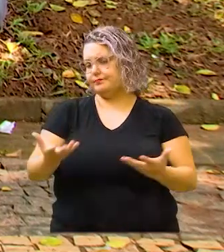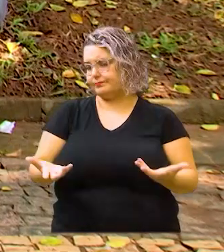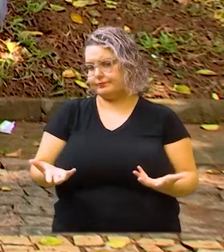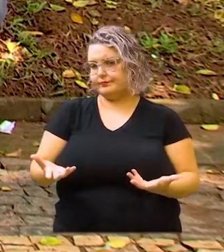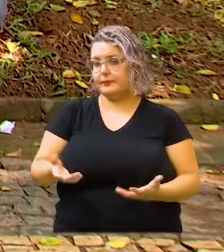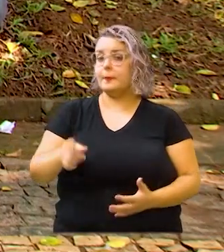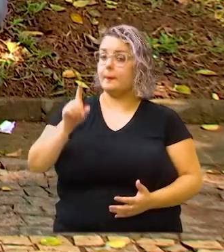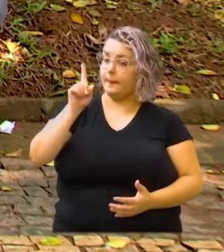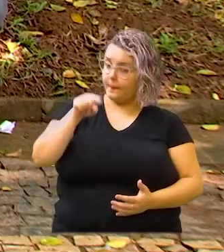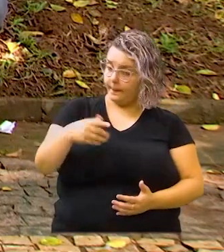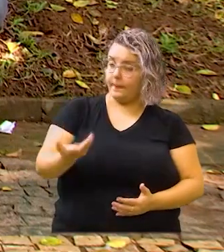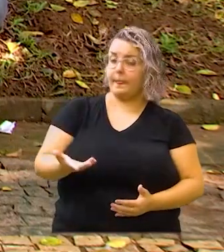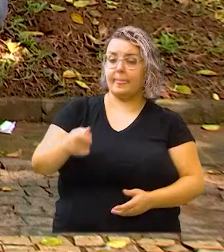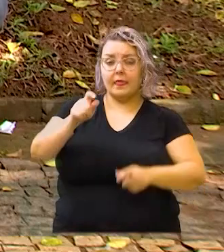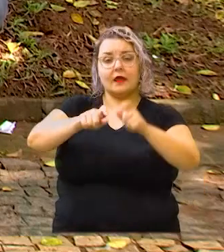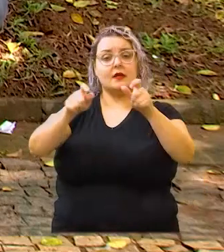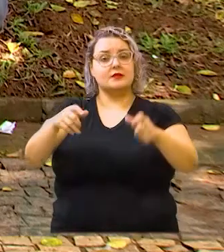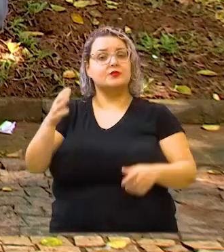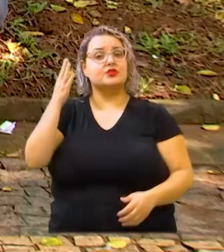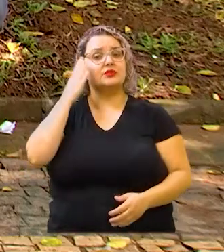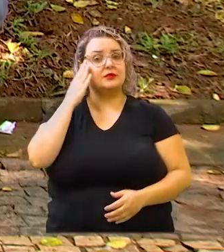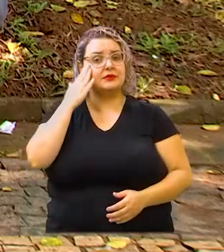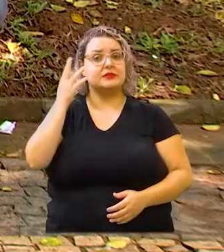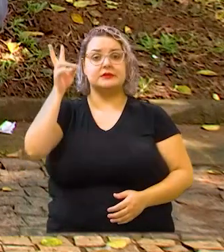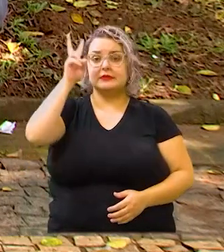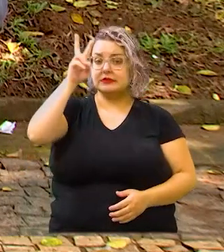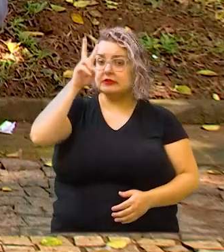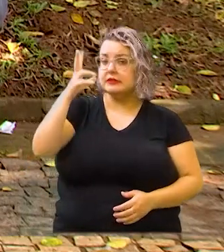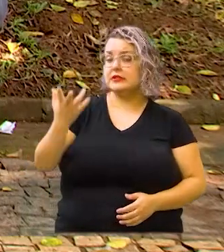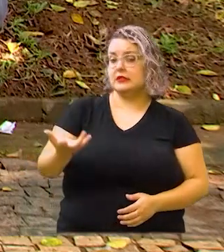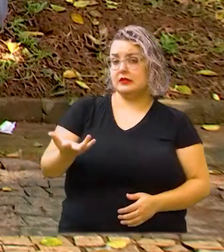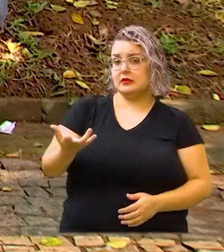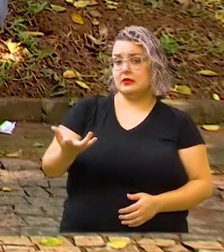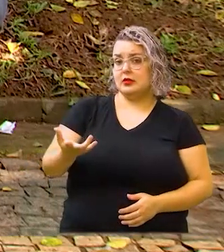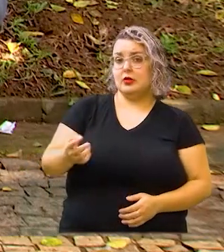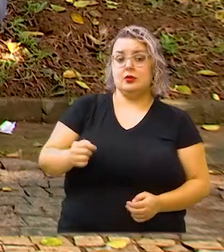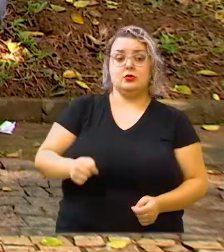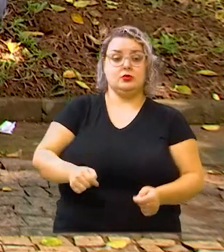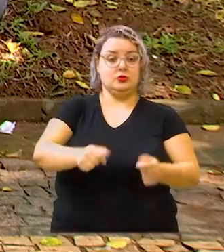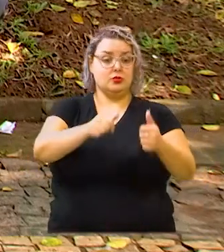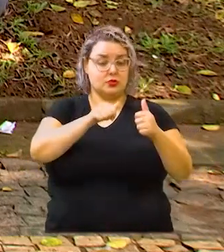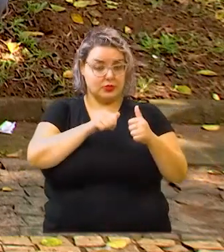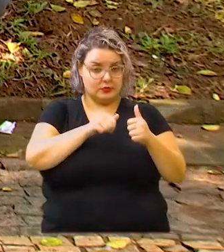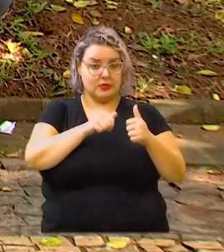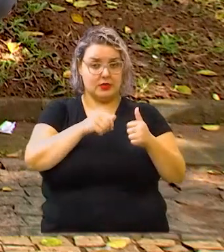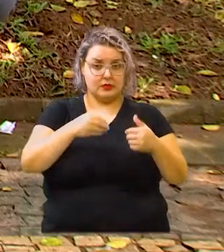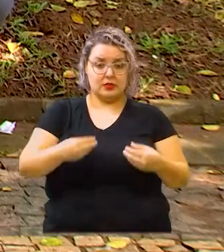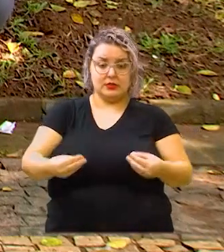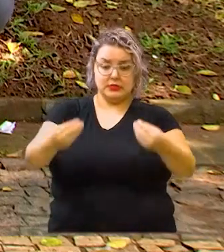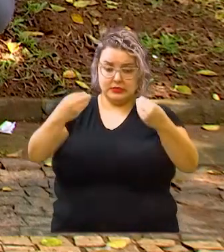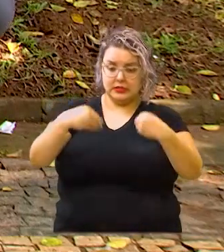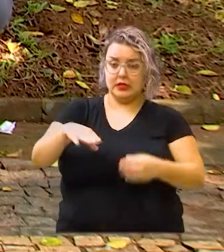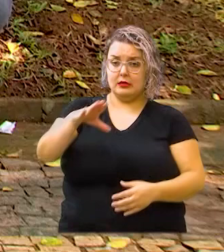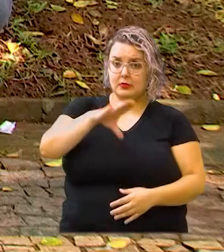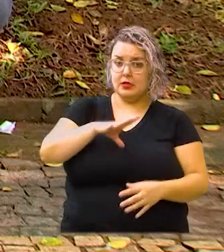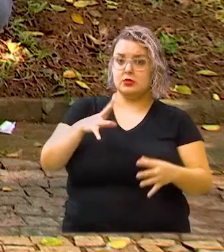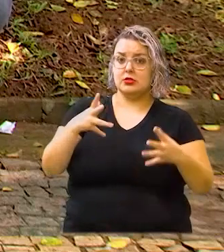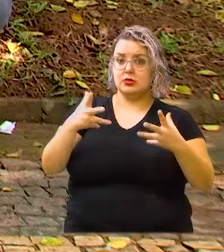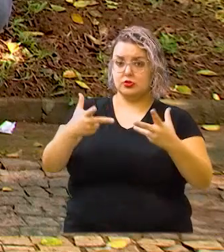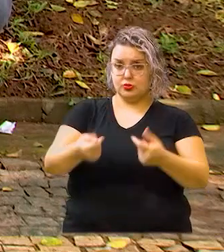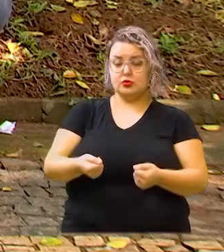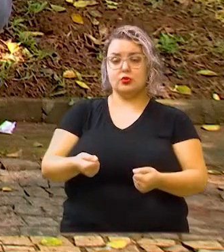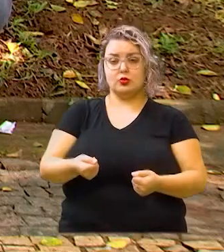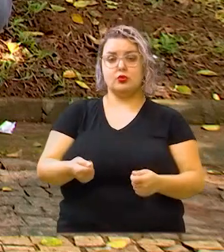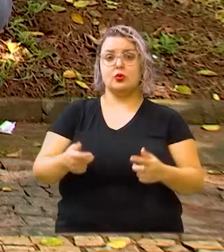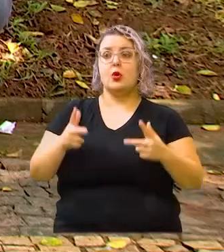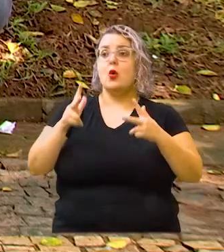né? Isso que as pessoas têm que se lembrar. Então, assim, além dos benefícios que traz para a cidade como um